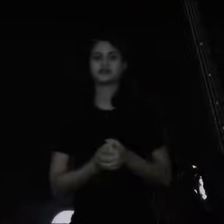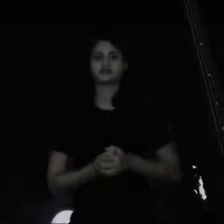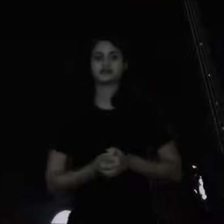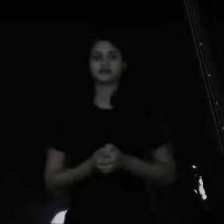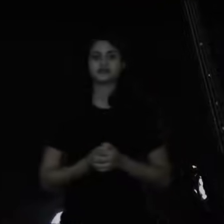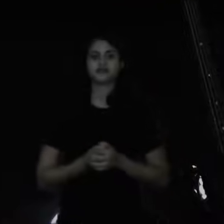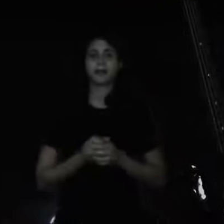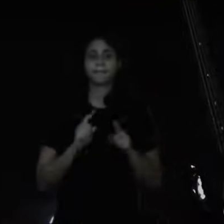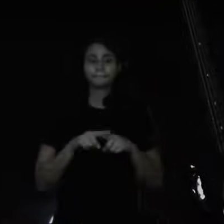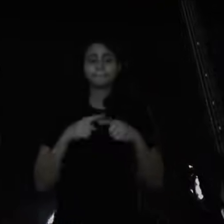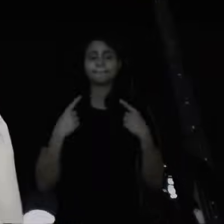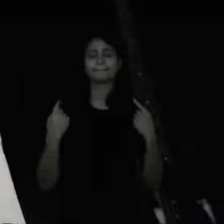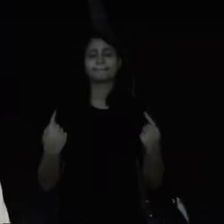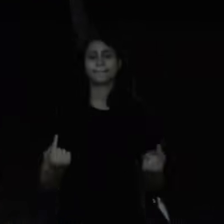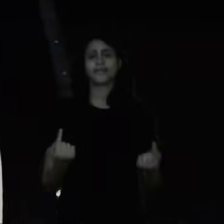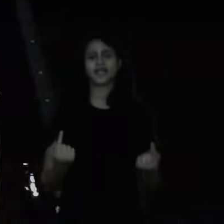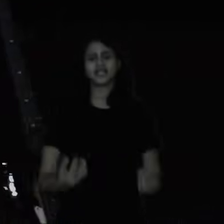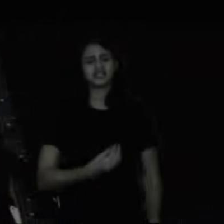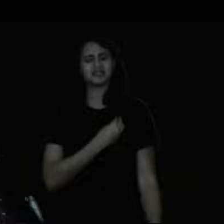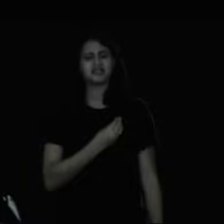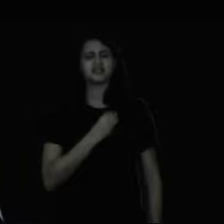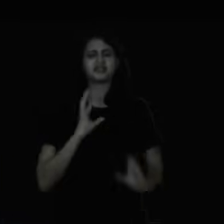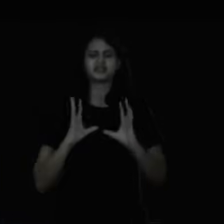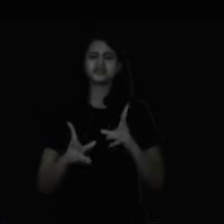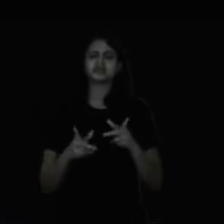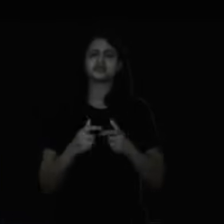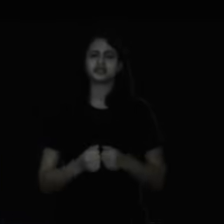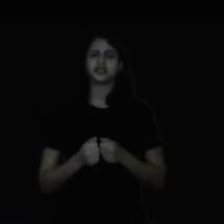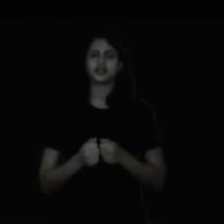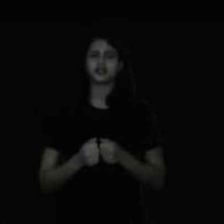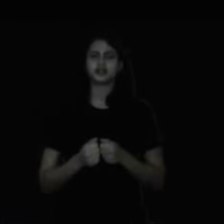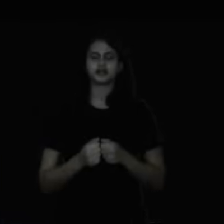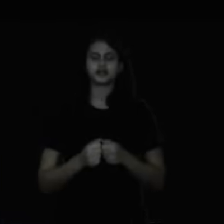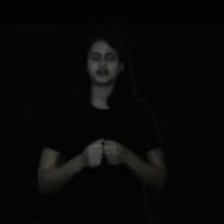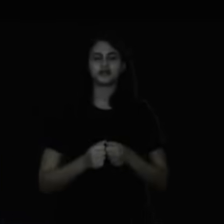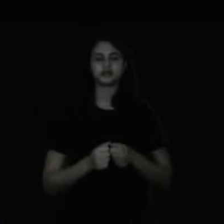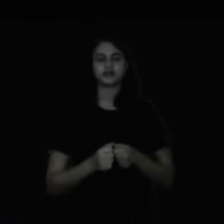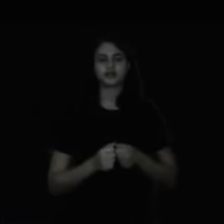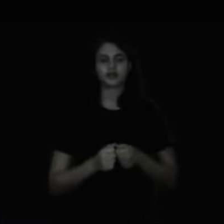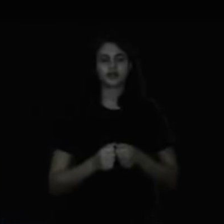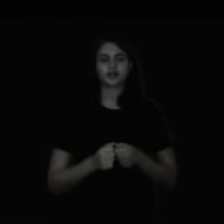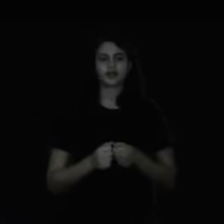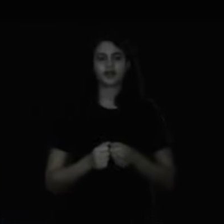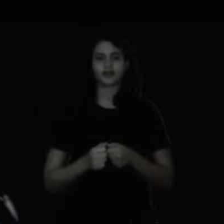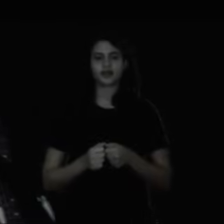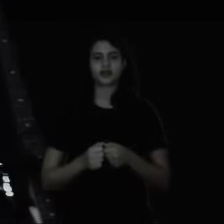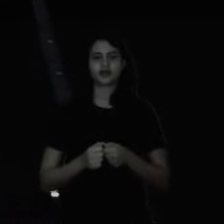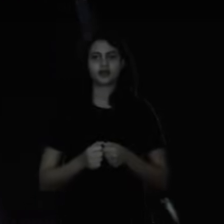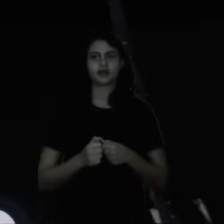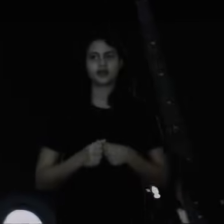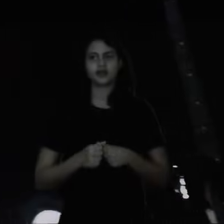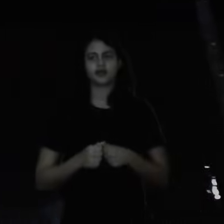Mas o fato de ele ter vivido tudo isso não fez ele... Sabe aquela síndrome